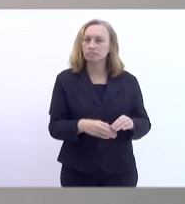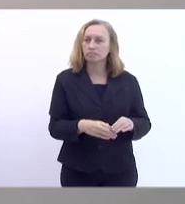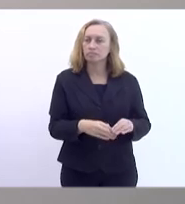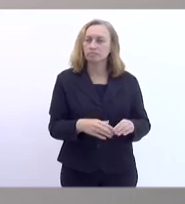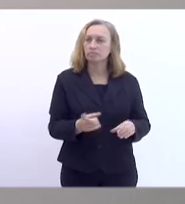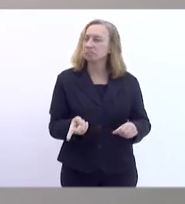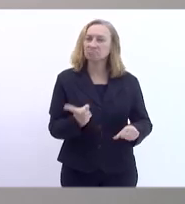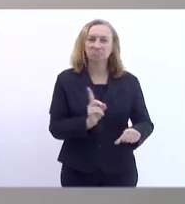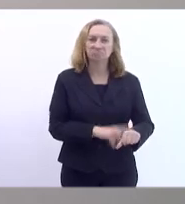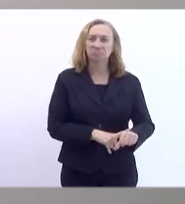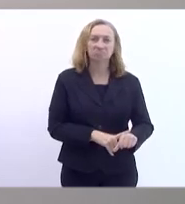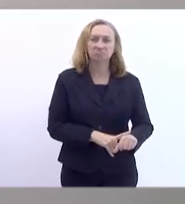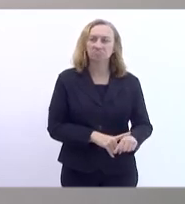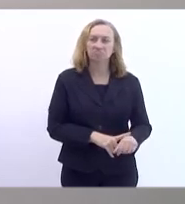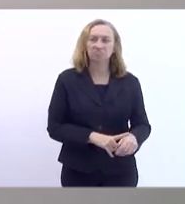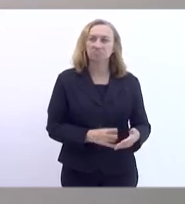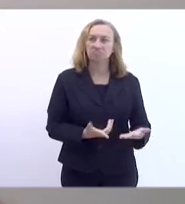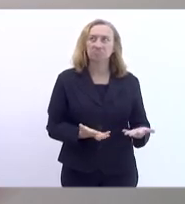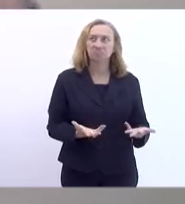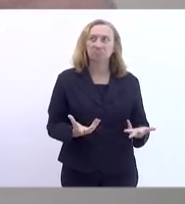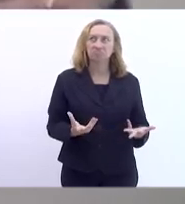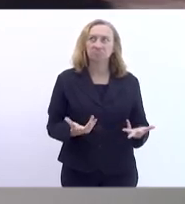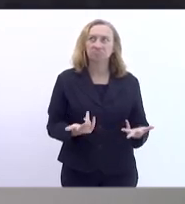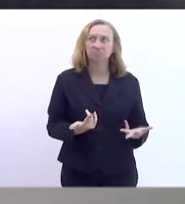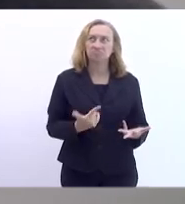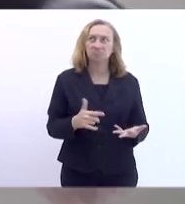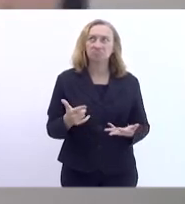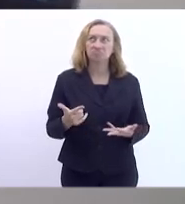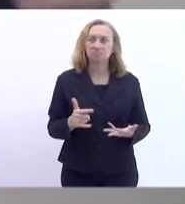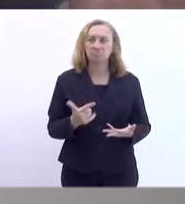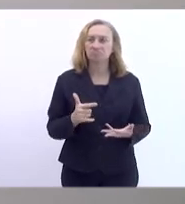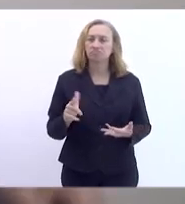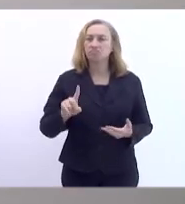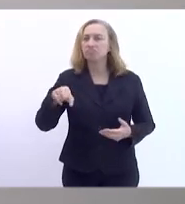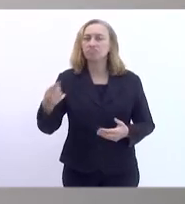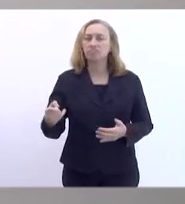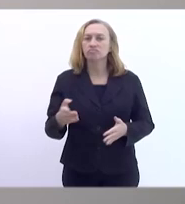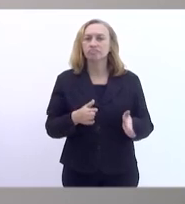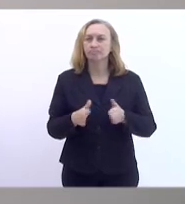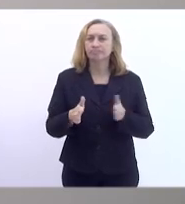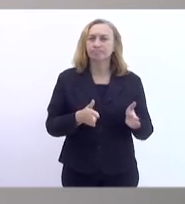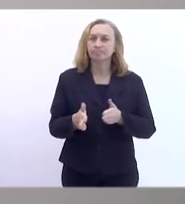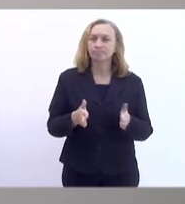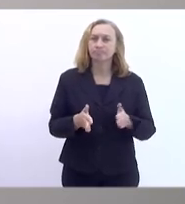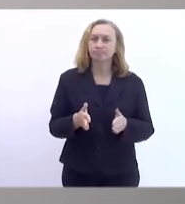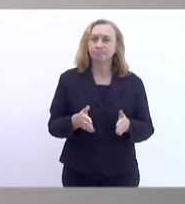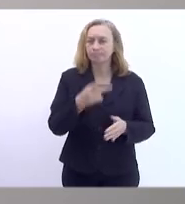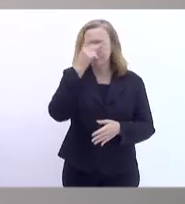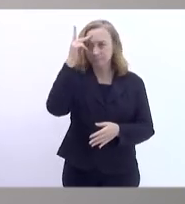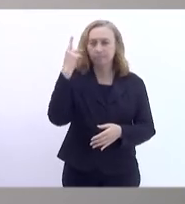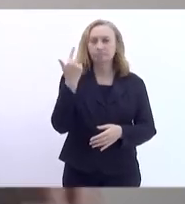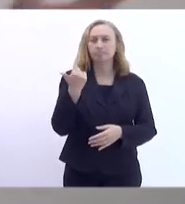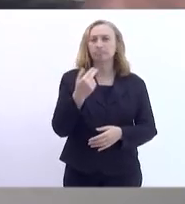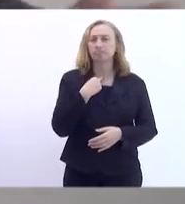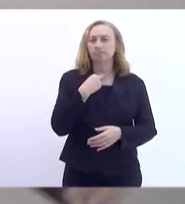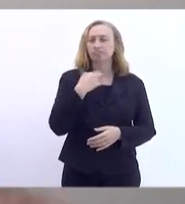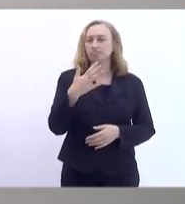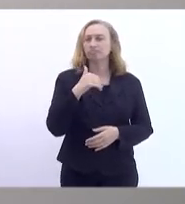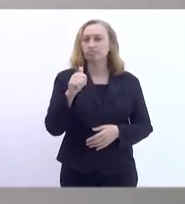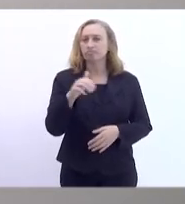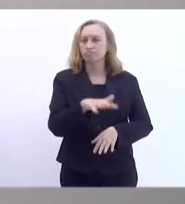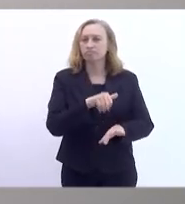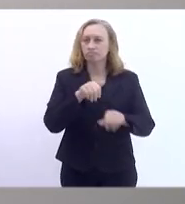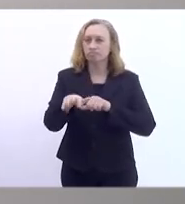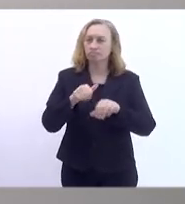dava suas e no Partiu para as próximas etapas e as pessoas não podiam ser convocadas lá